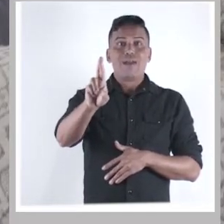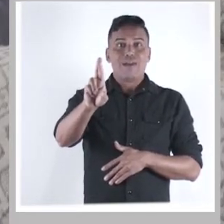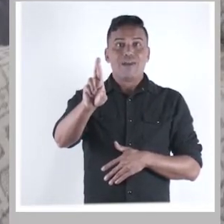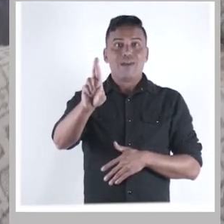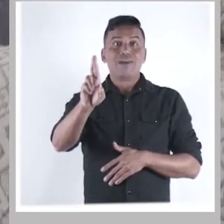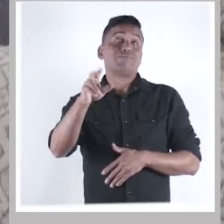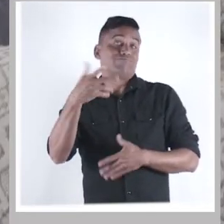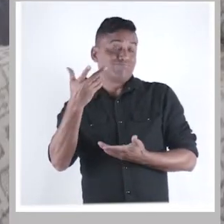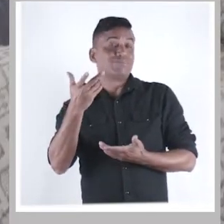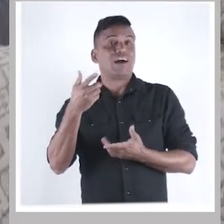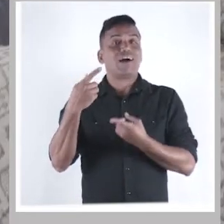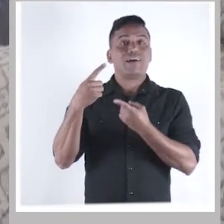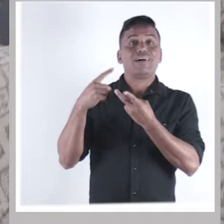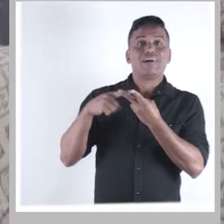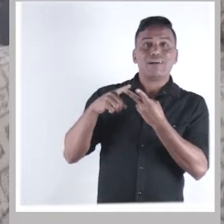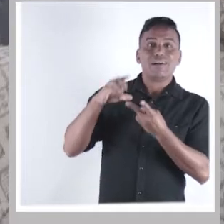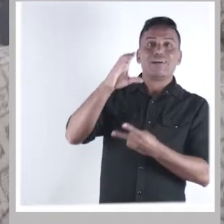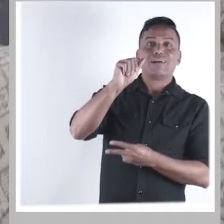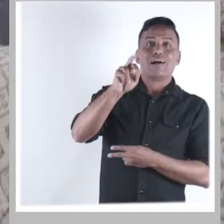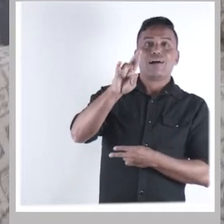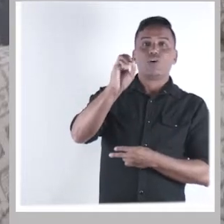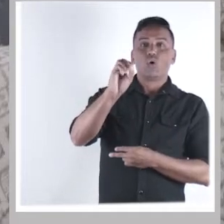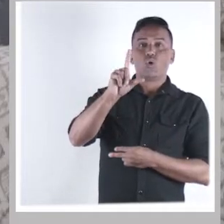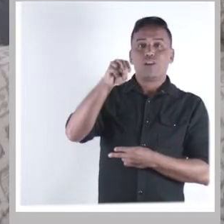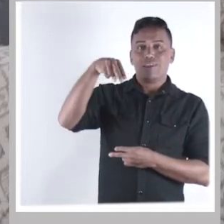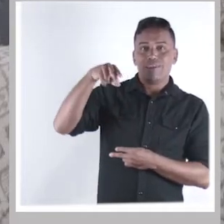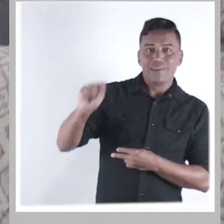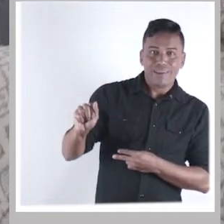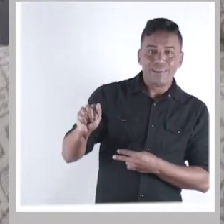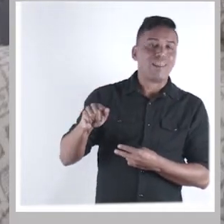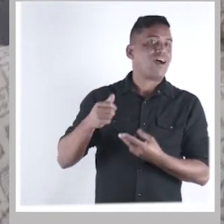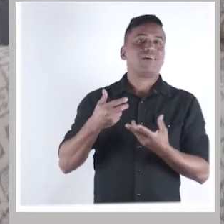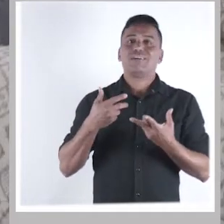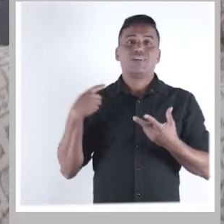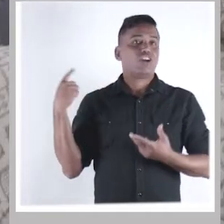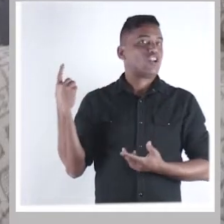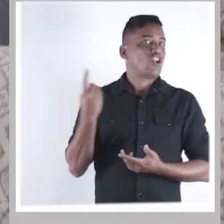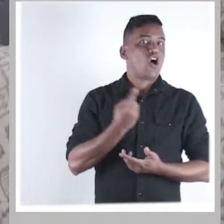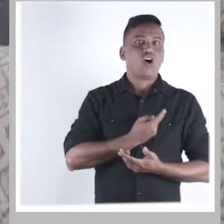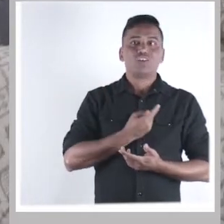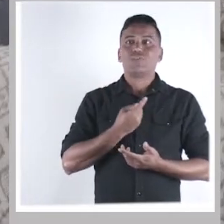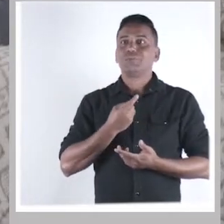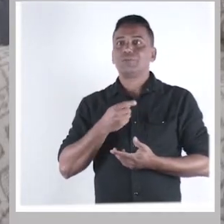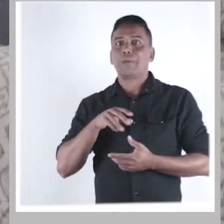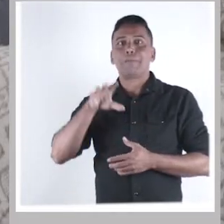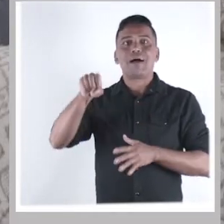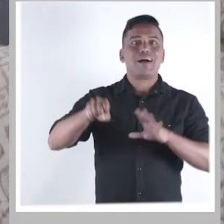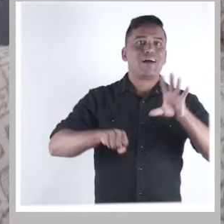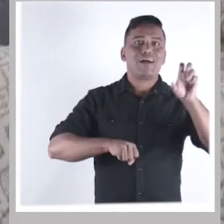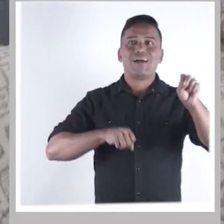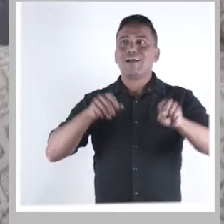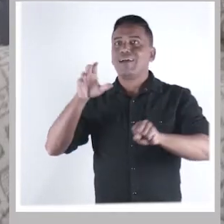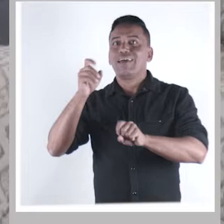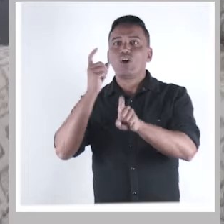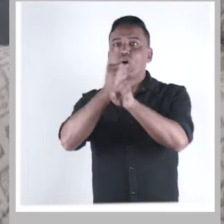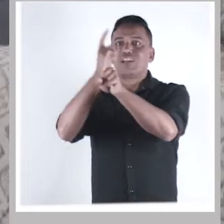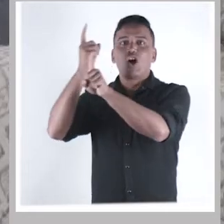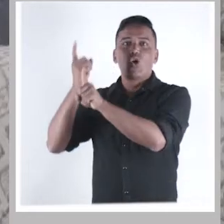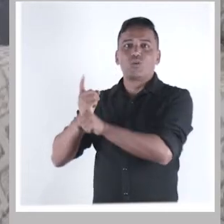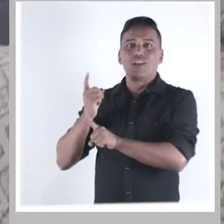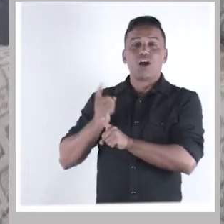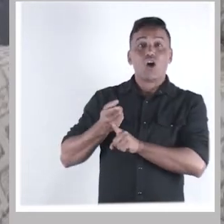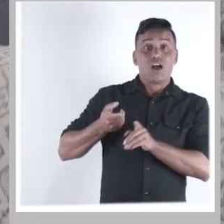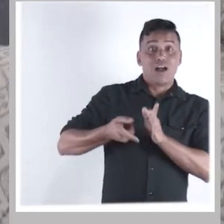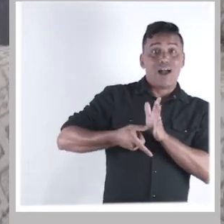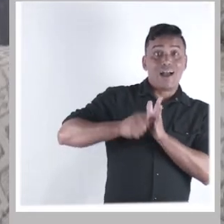você retomando, né, a Carolina, né, e Conceição retomando a Carolina, todas nós vamos